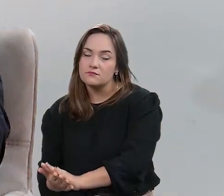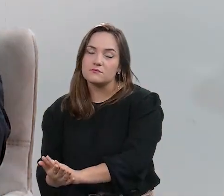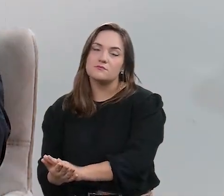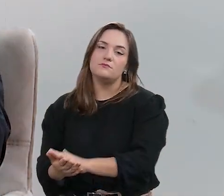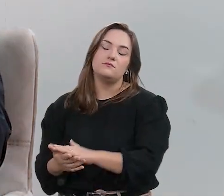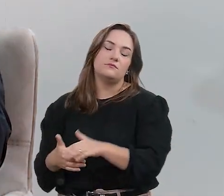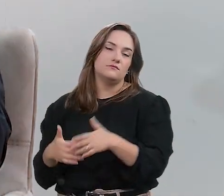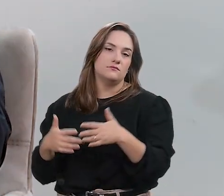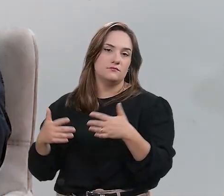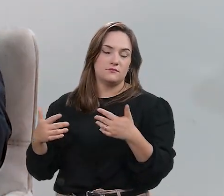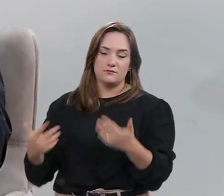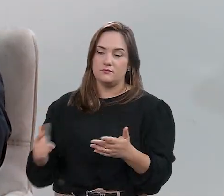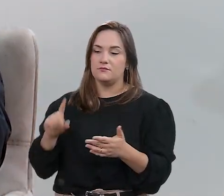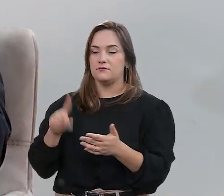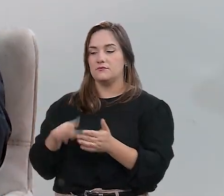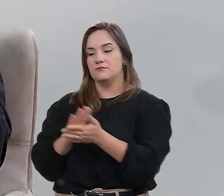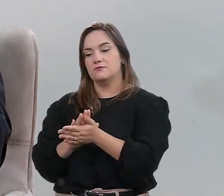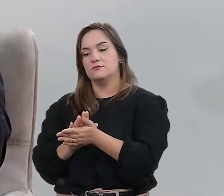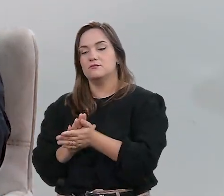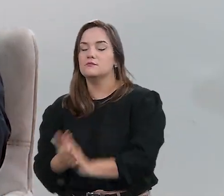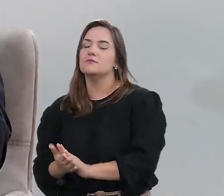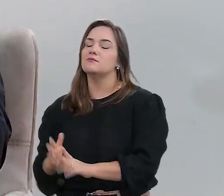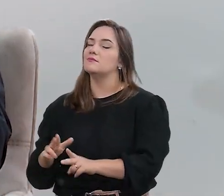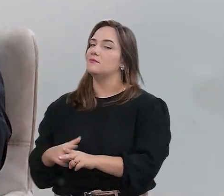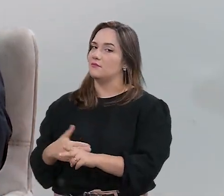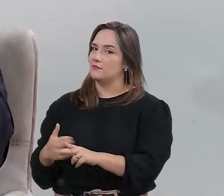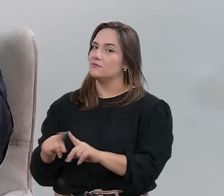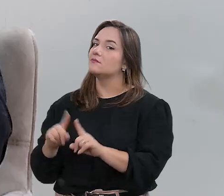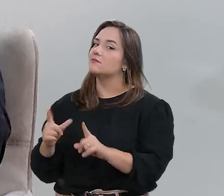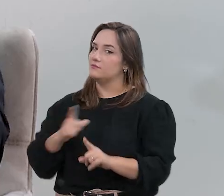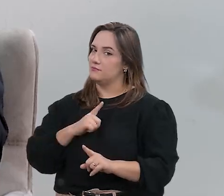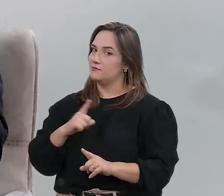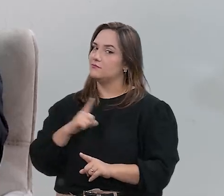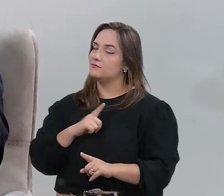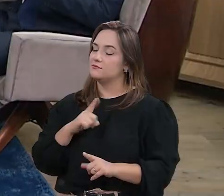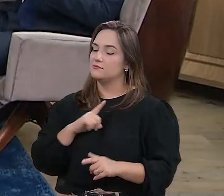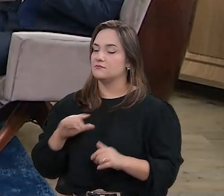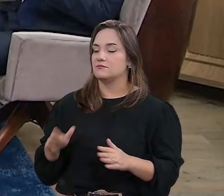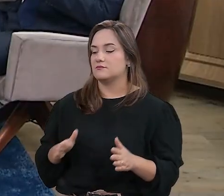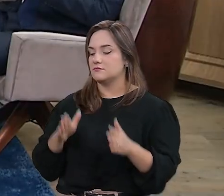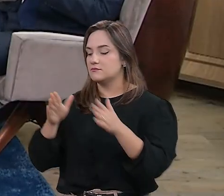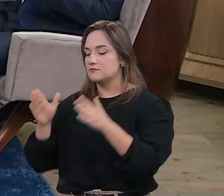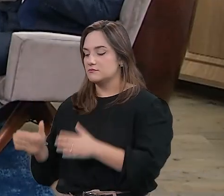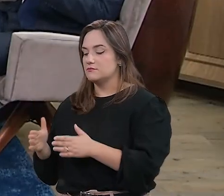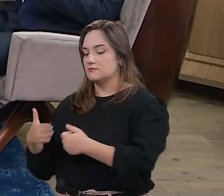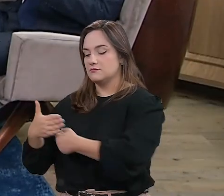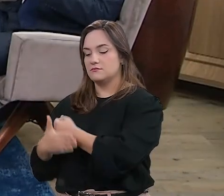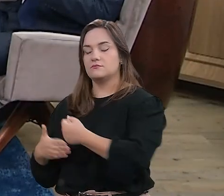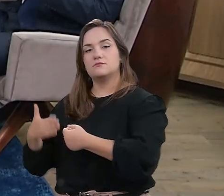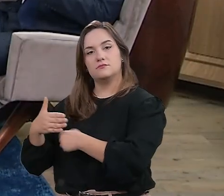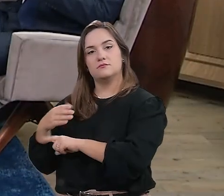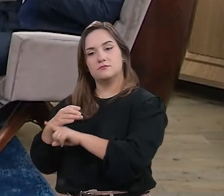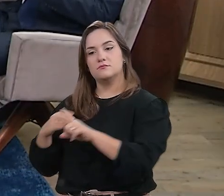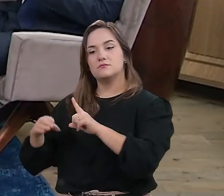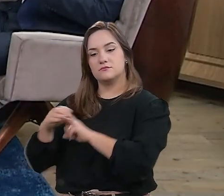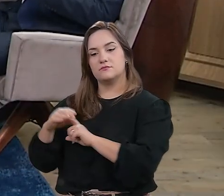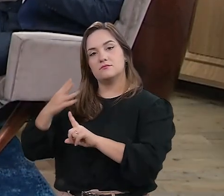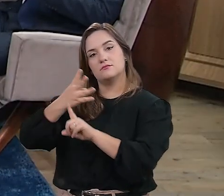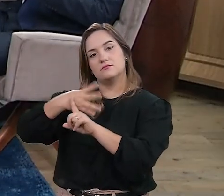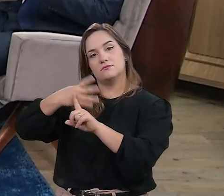essa discriminação é velada, né? Mas ela existe. A defesa da comunidade